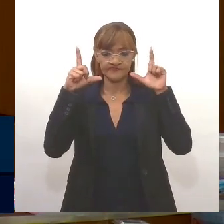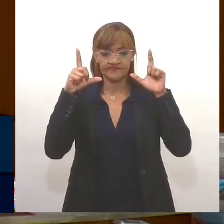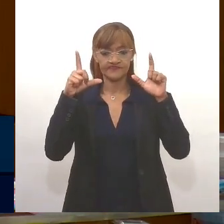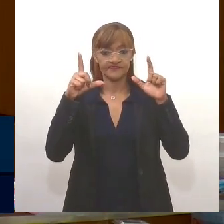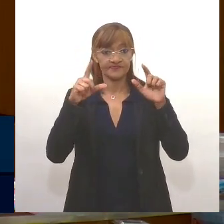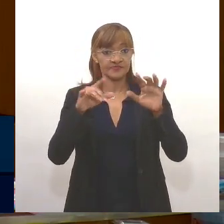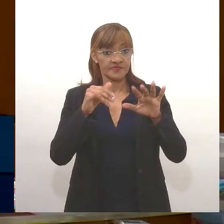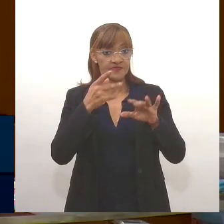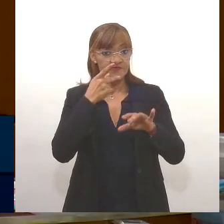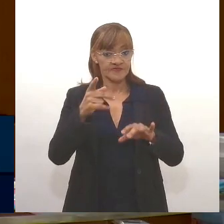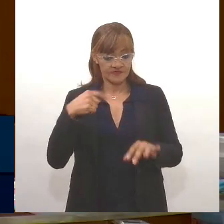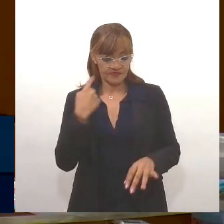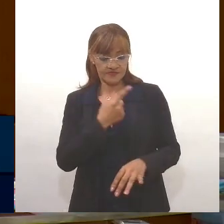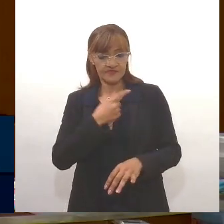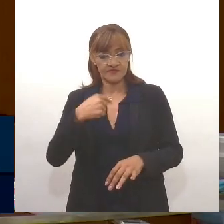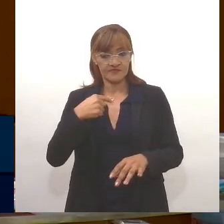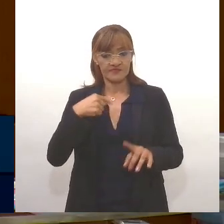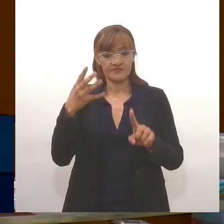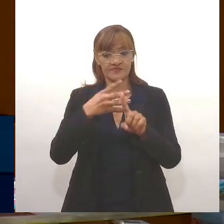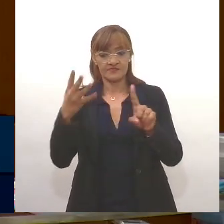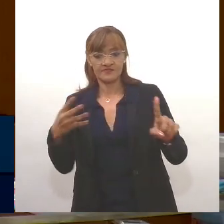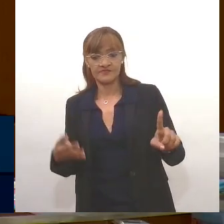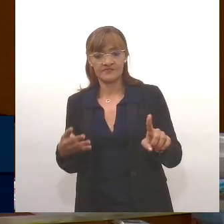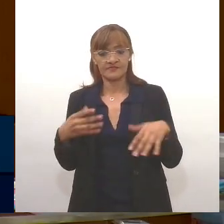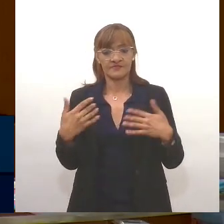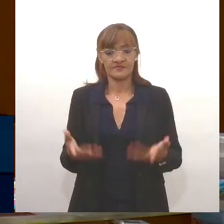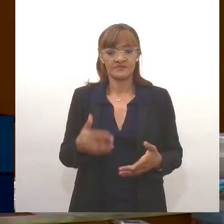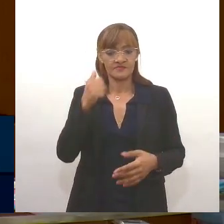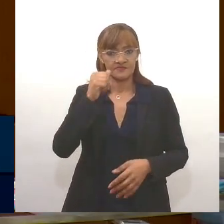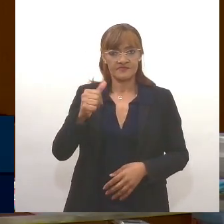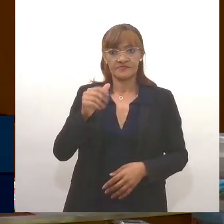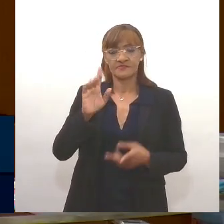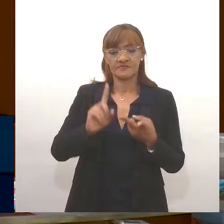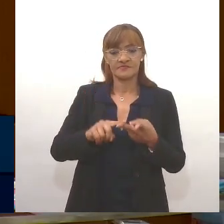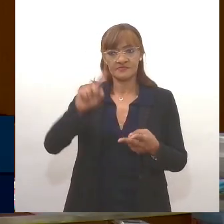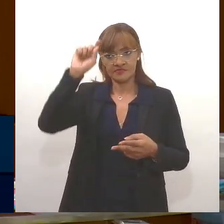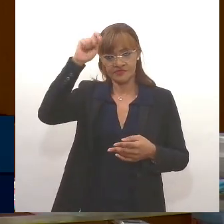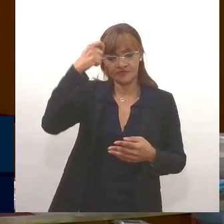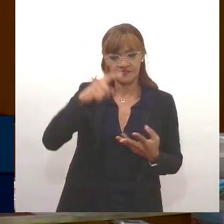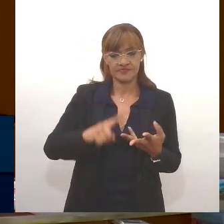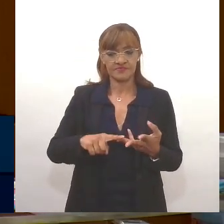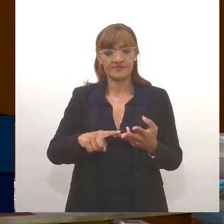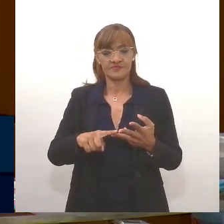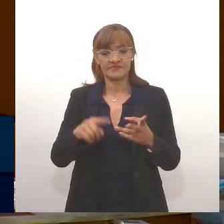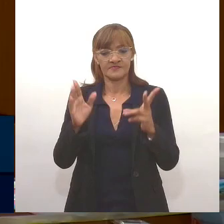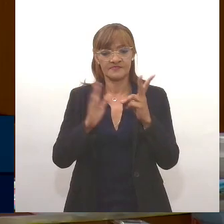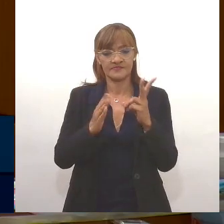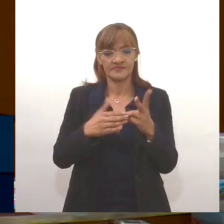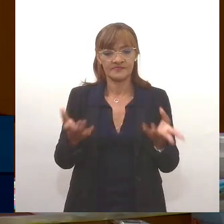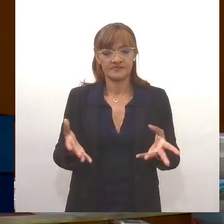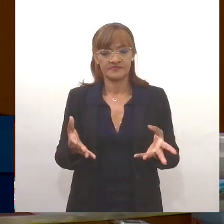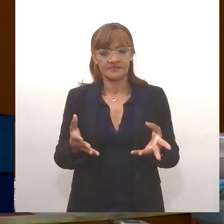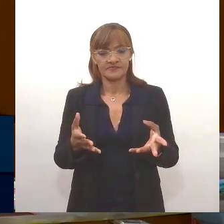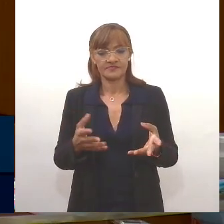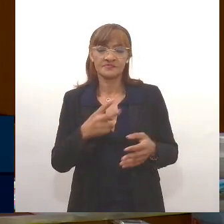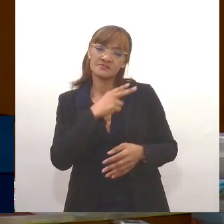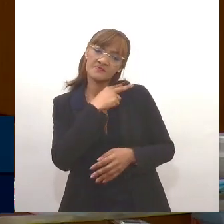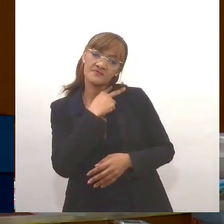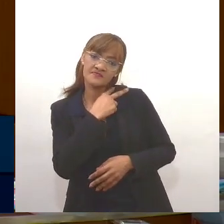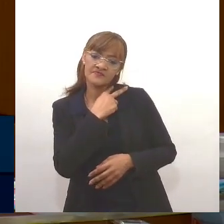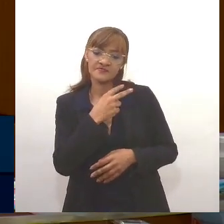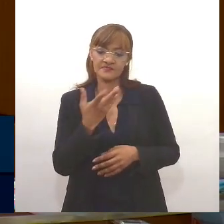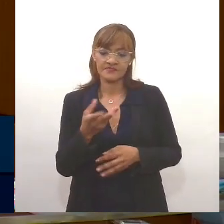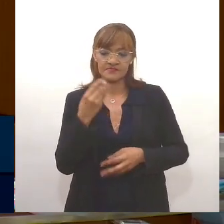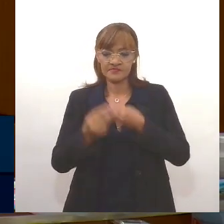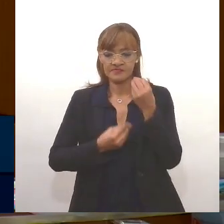LGBT mulheres pessoas negras indígenas que são eh querem se colocar de vitimismo tal mas eu não